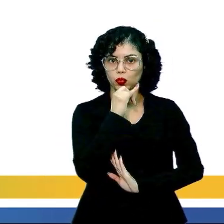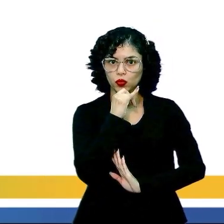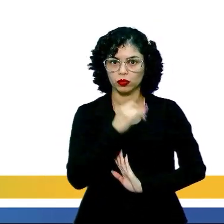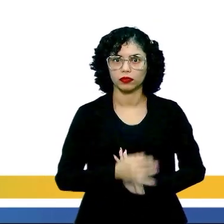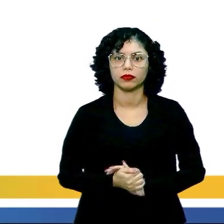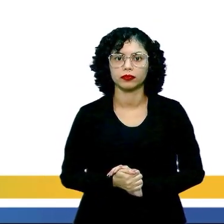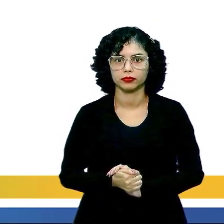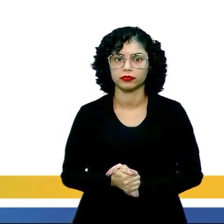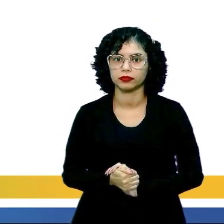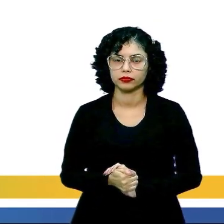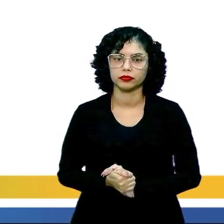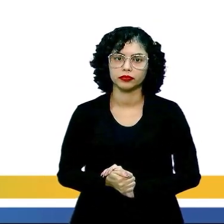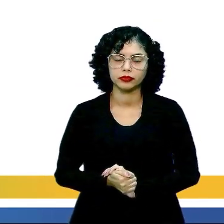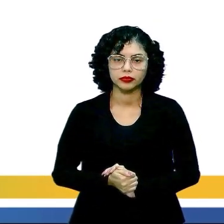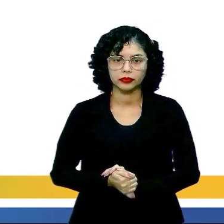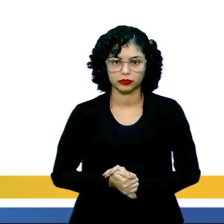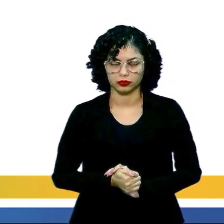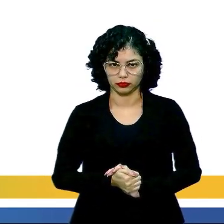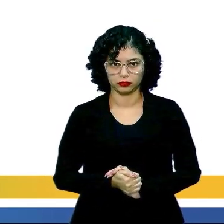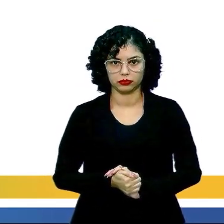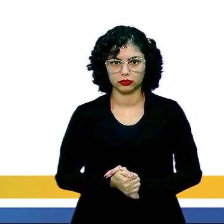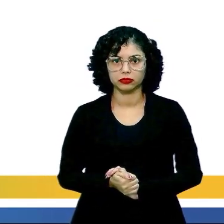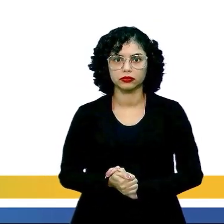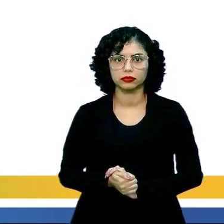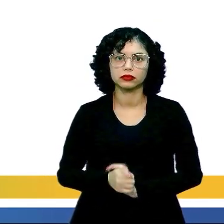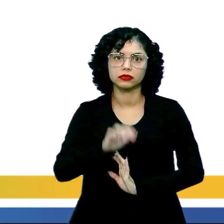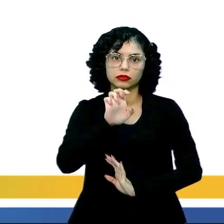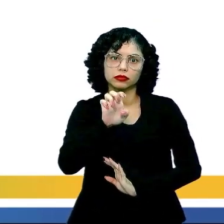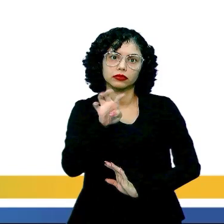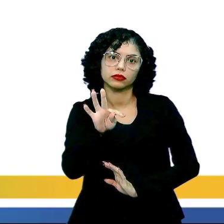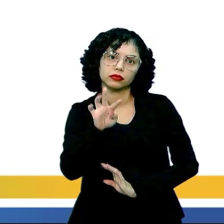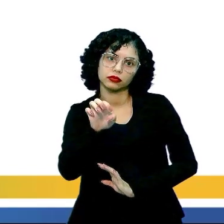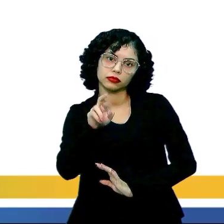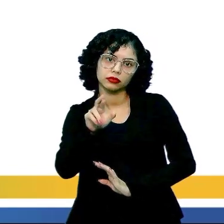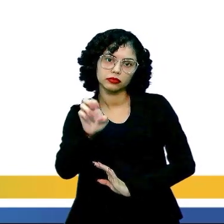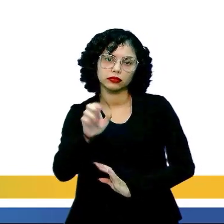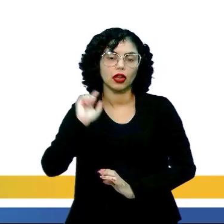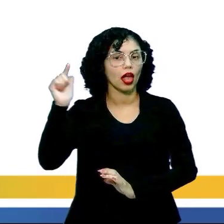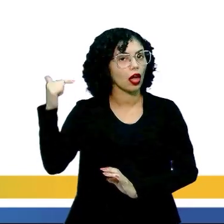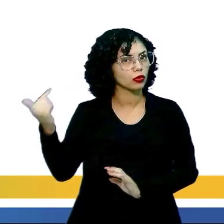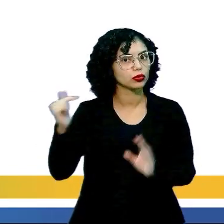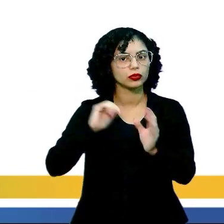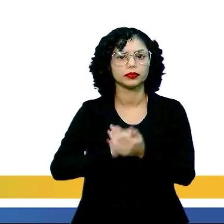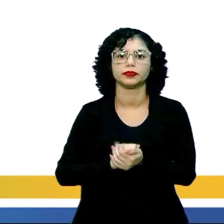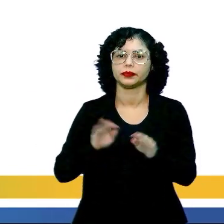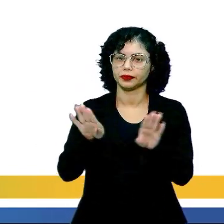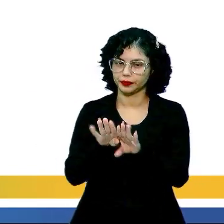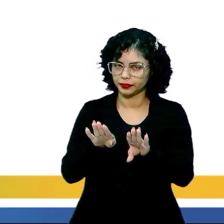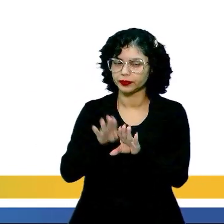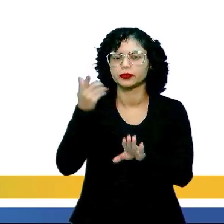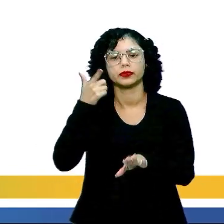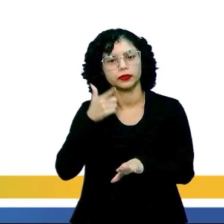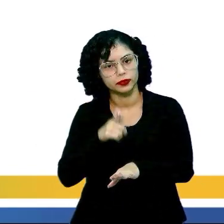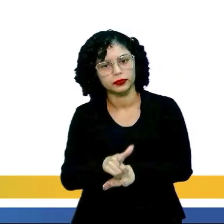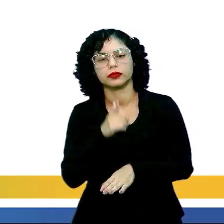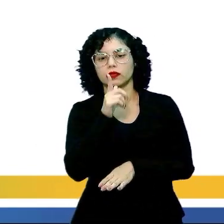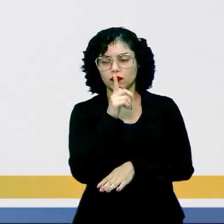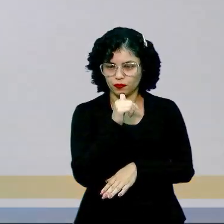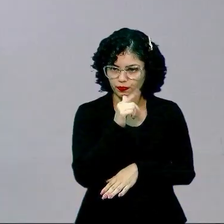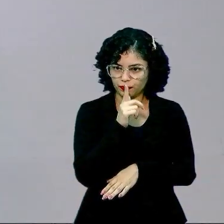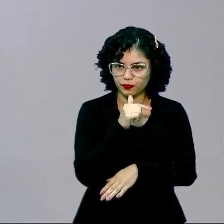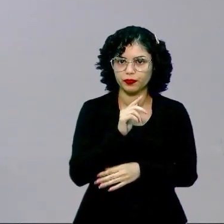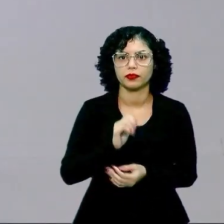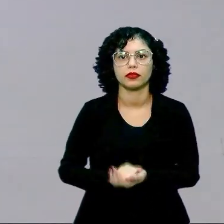exemplo. Certo? Éter, o que é isso? É outro composto orgânico. Também você consegue solubilizar em água